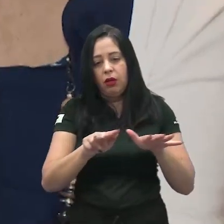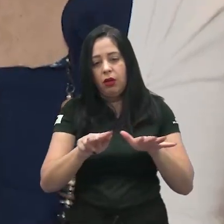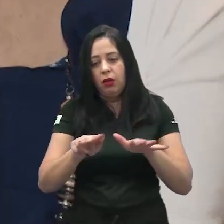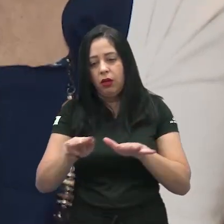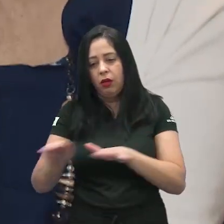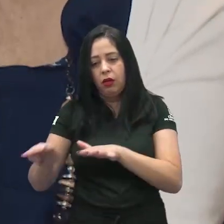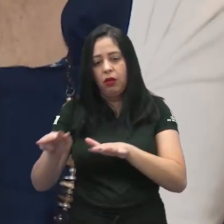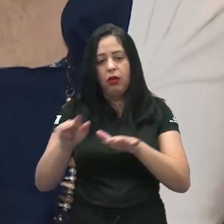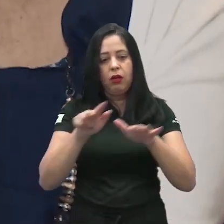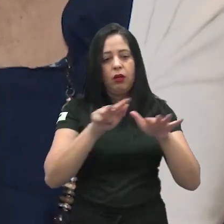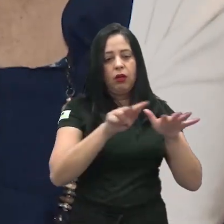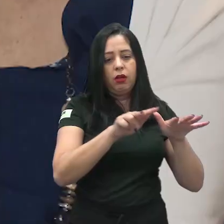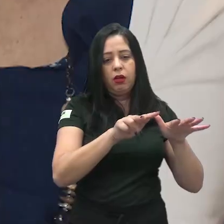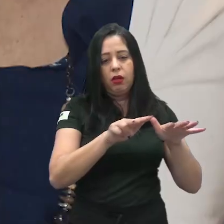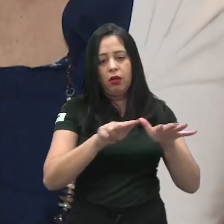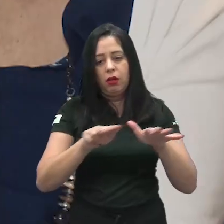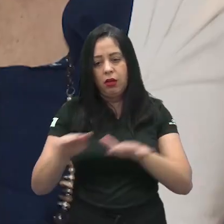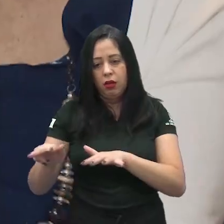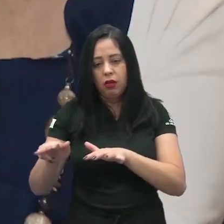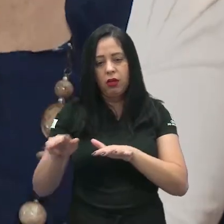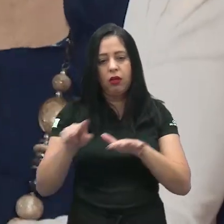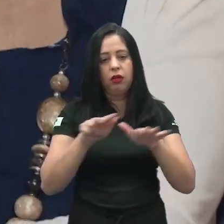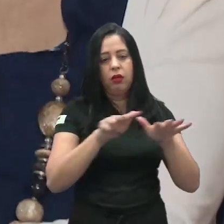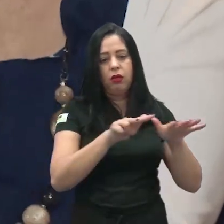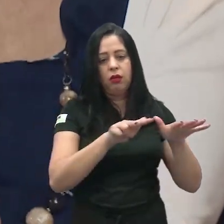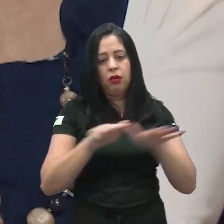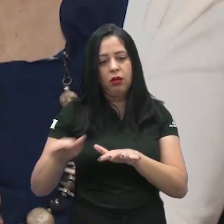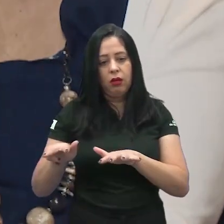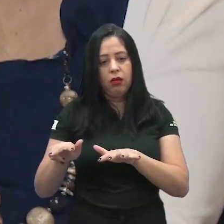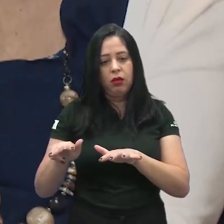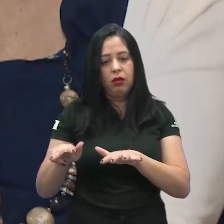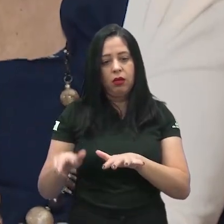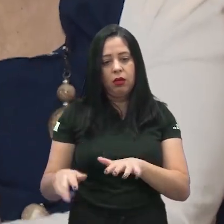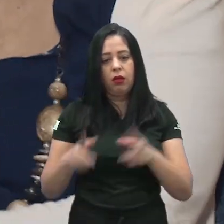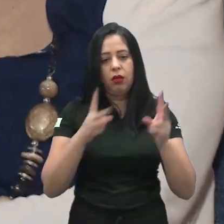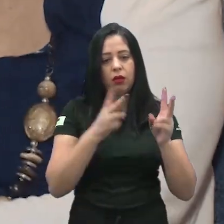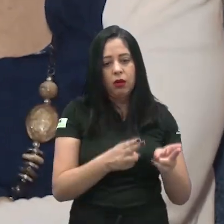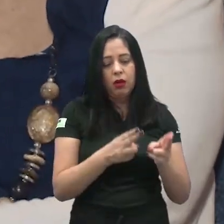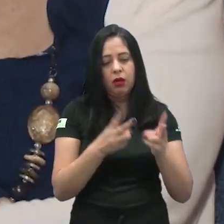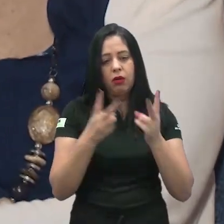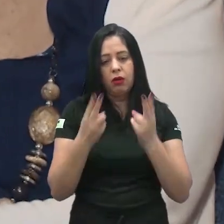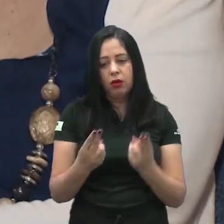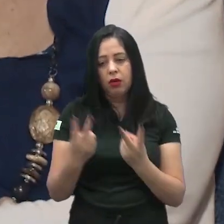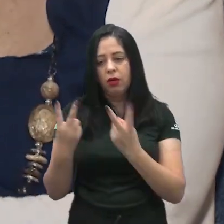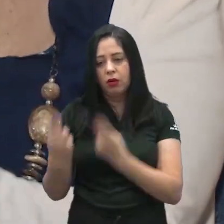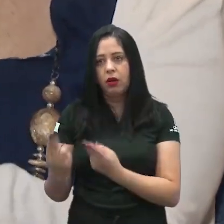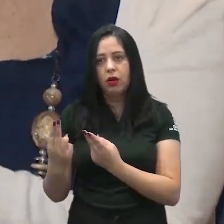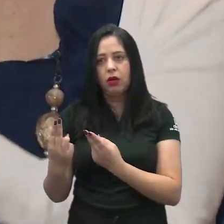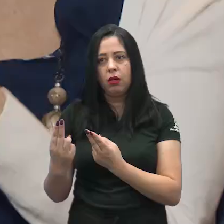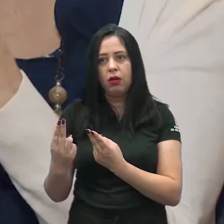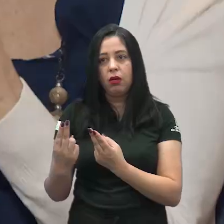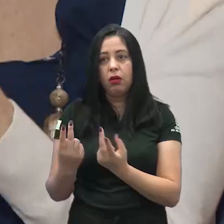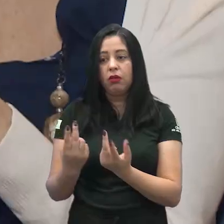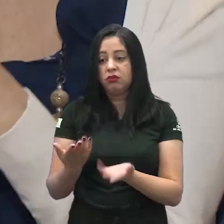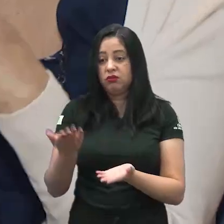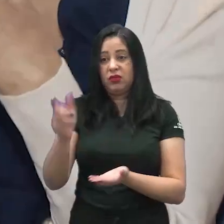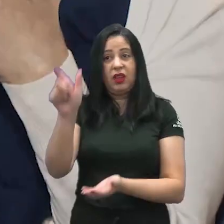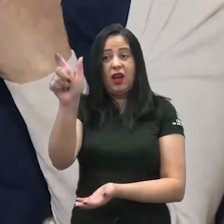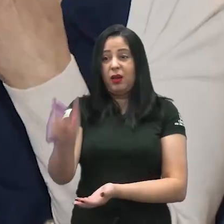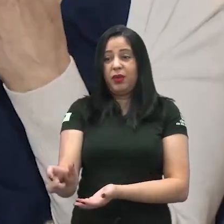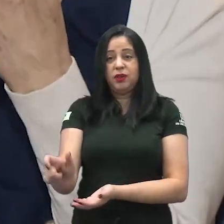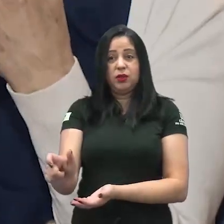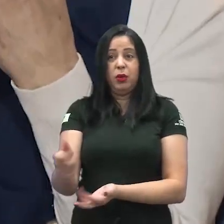simplesmente sobrevive, ela está morta. Isso não é vida. A vida tem que